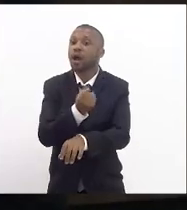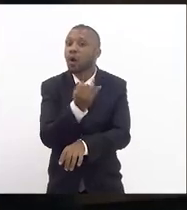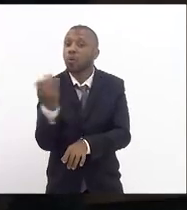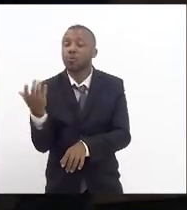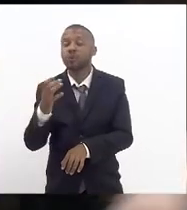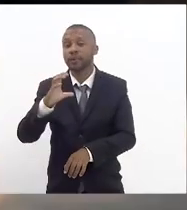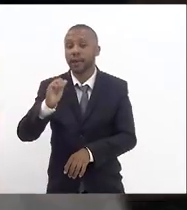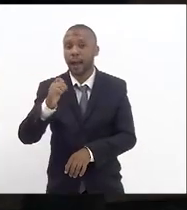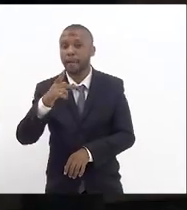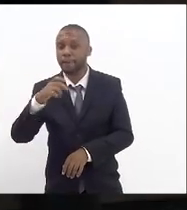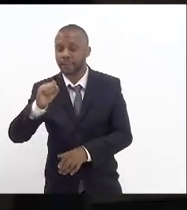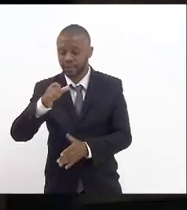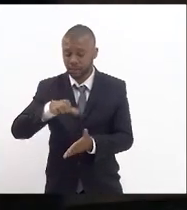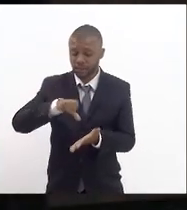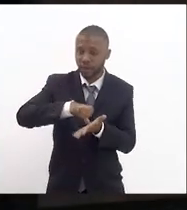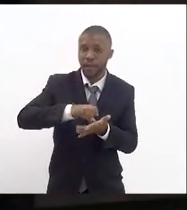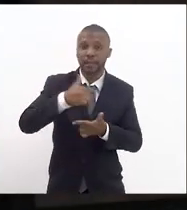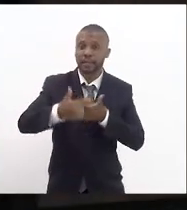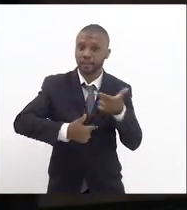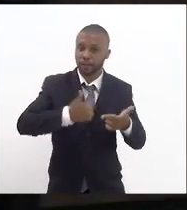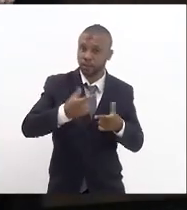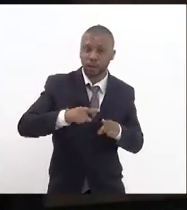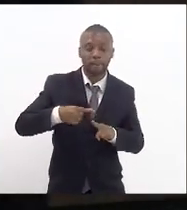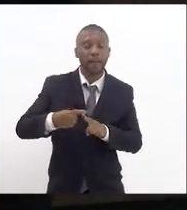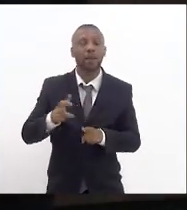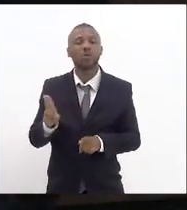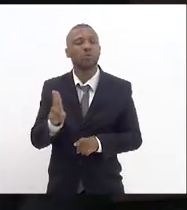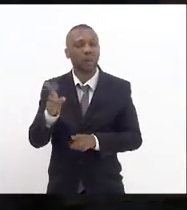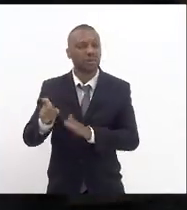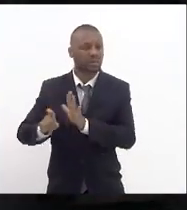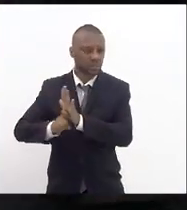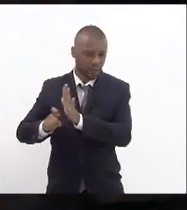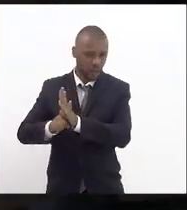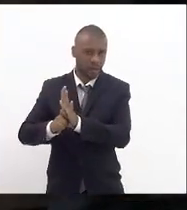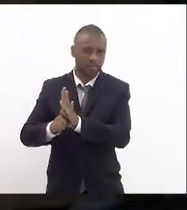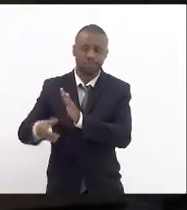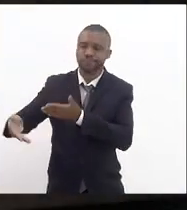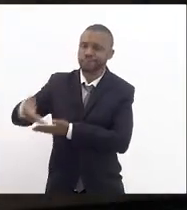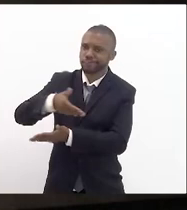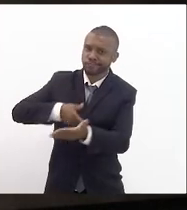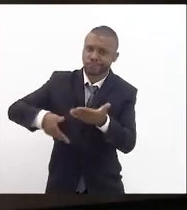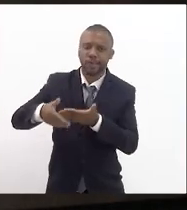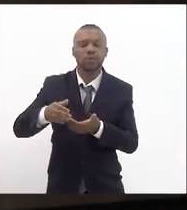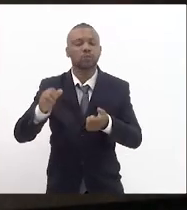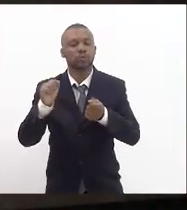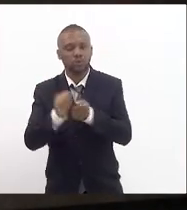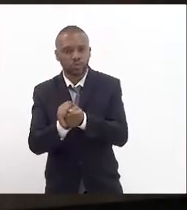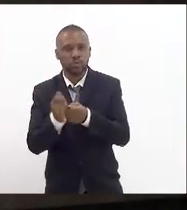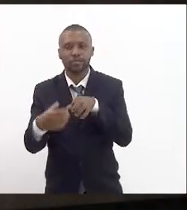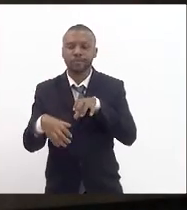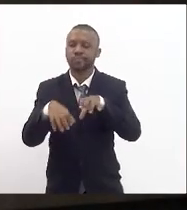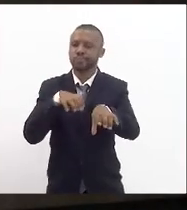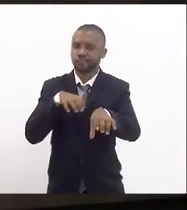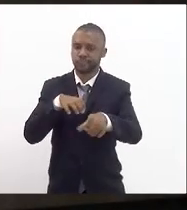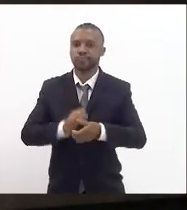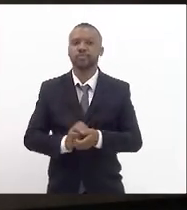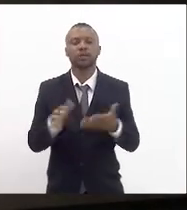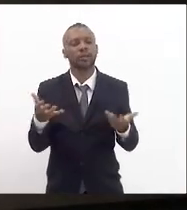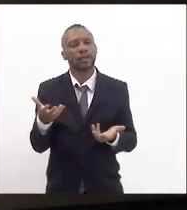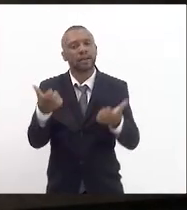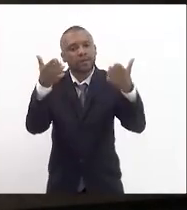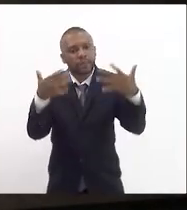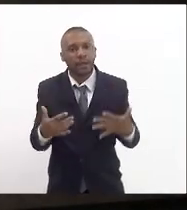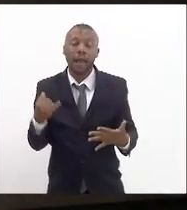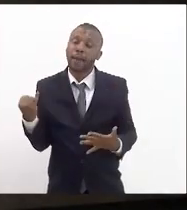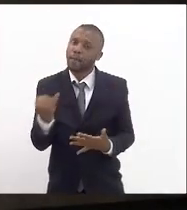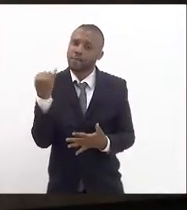que trabalhadores e usuários participaram conjuntamente de forma remota. Então, eu queria destacar a importância dessa audiência